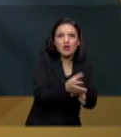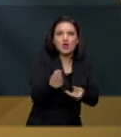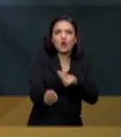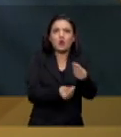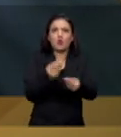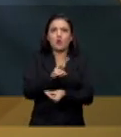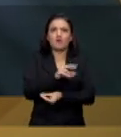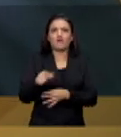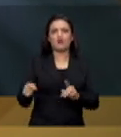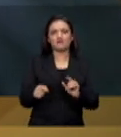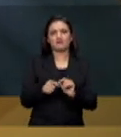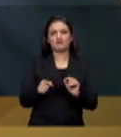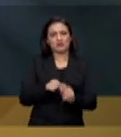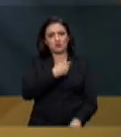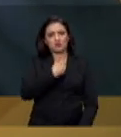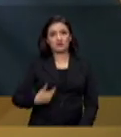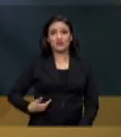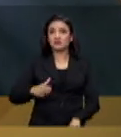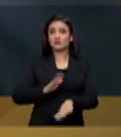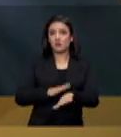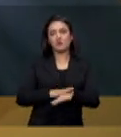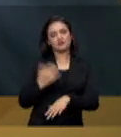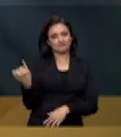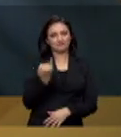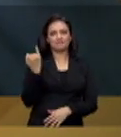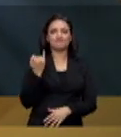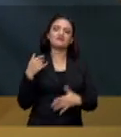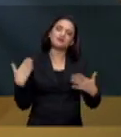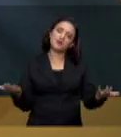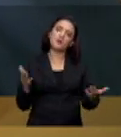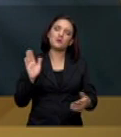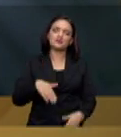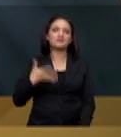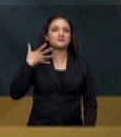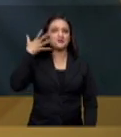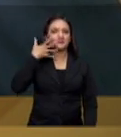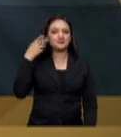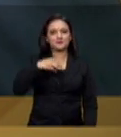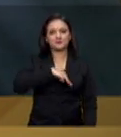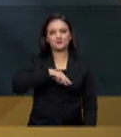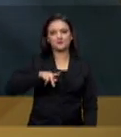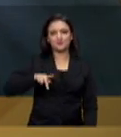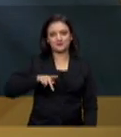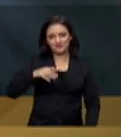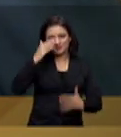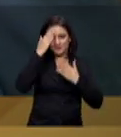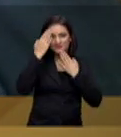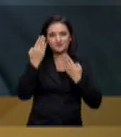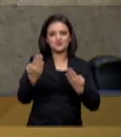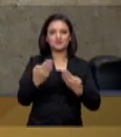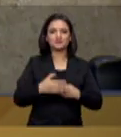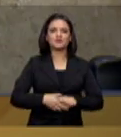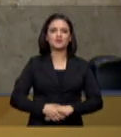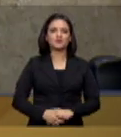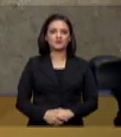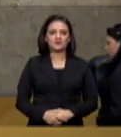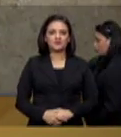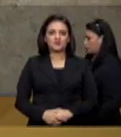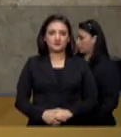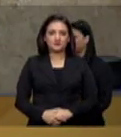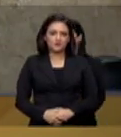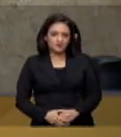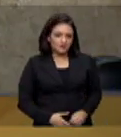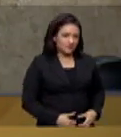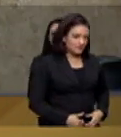Estado em casos que tais. Era isso que o Ministério Público gostaria de compartilhar com a Corte. Muito obrigado. Muito